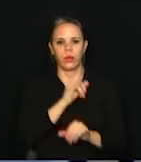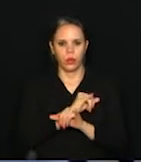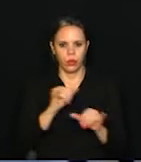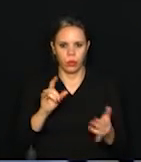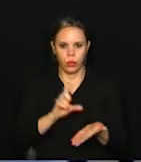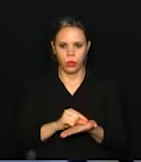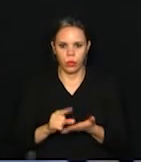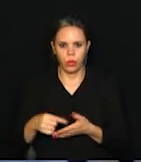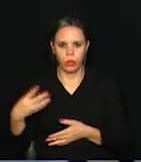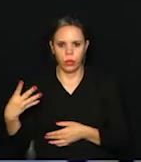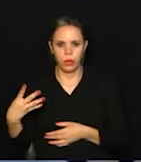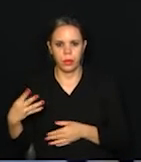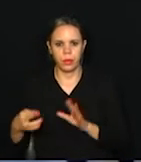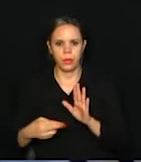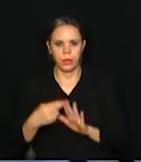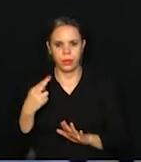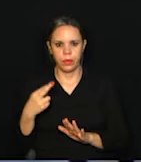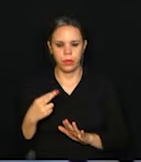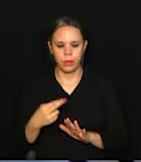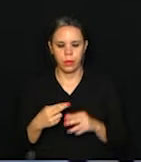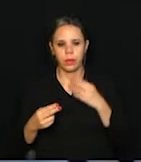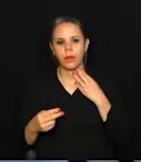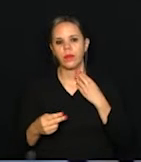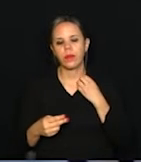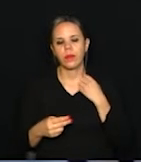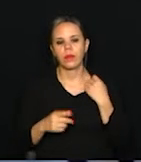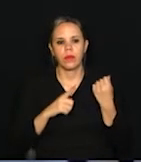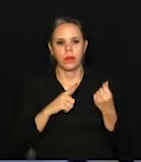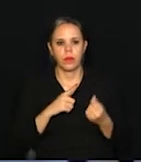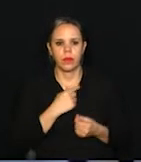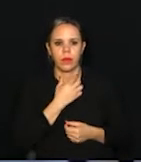artigo 4º dessa resolução, só para a gente ter